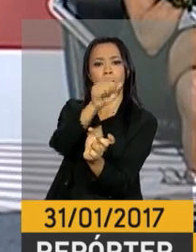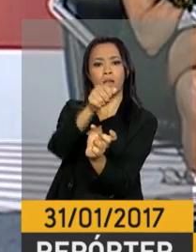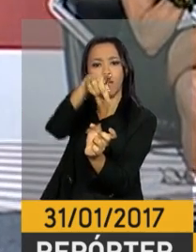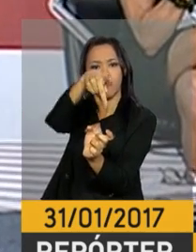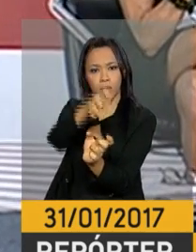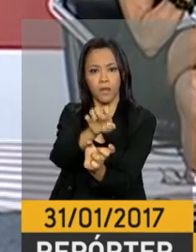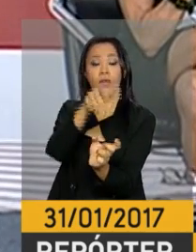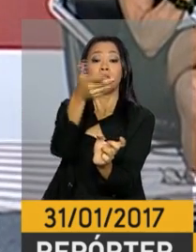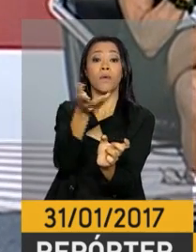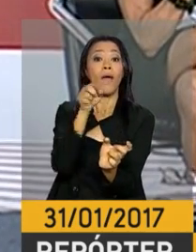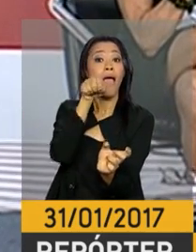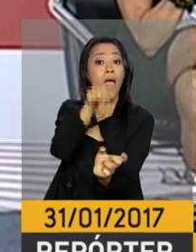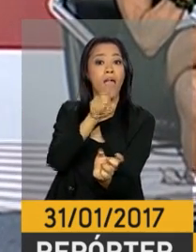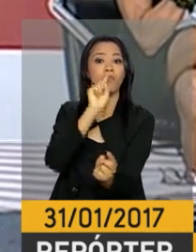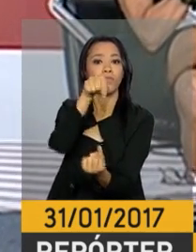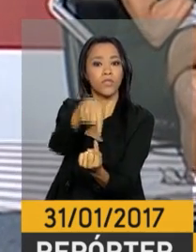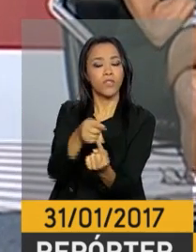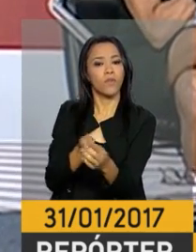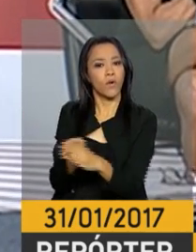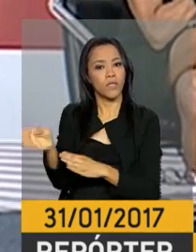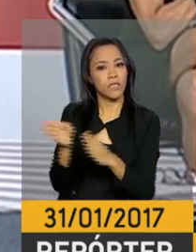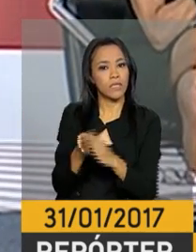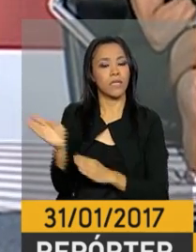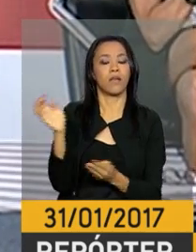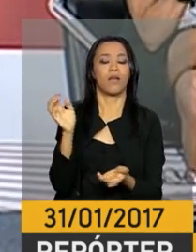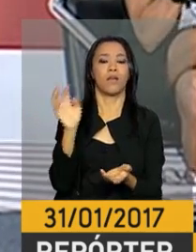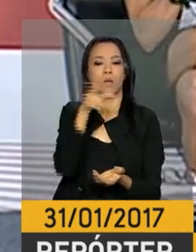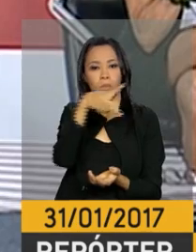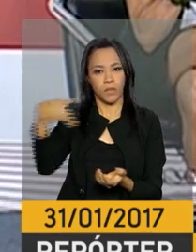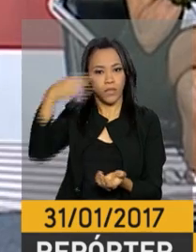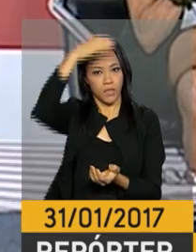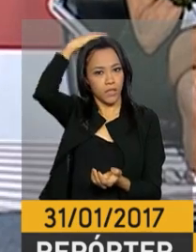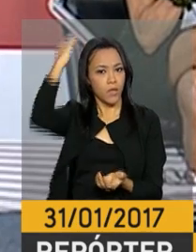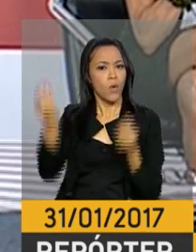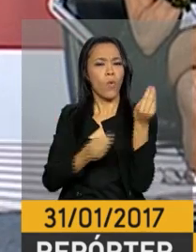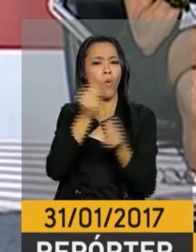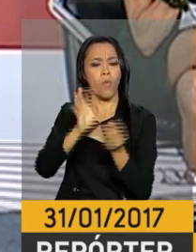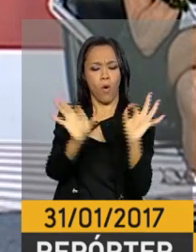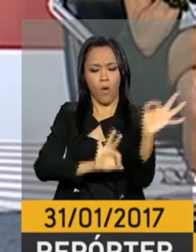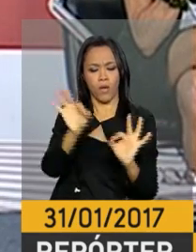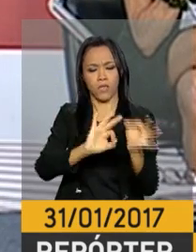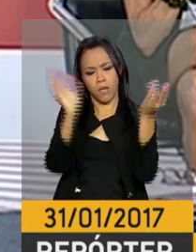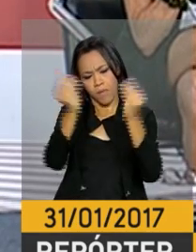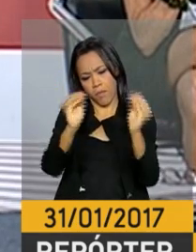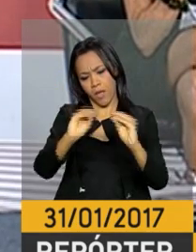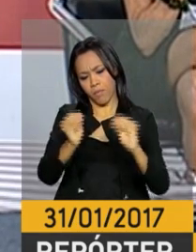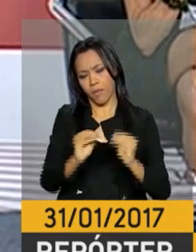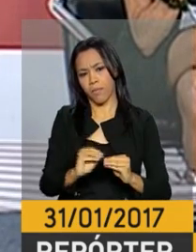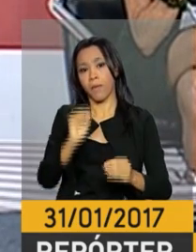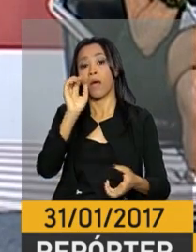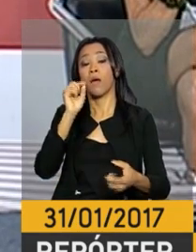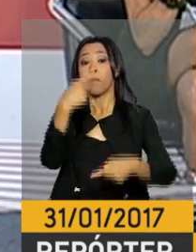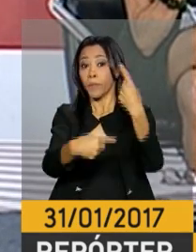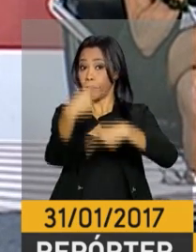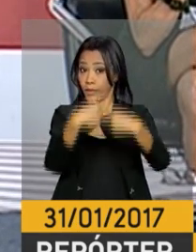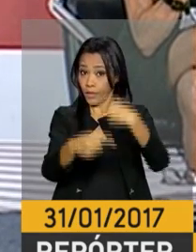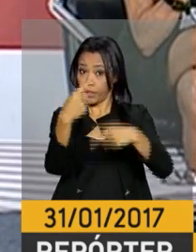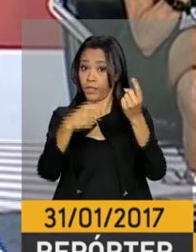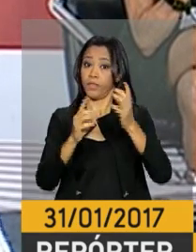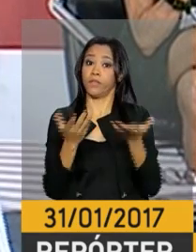foi instituído para assessorar o presidente da república na formulação de políticas e diretrizes